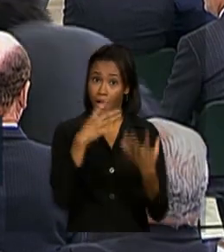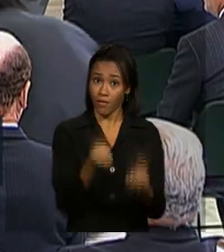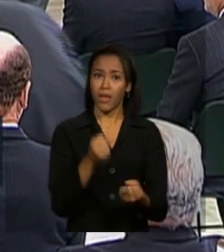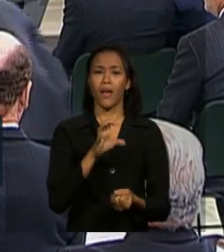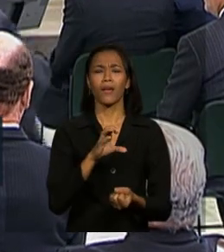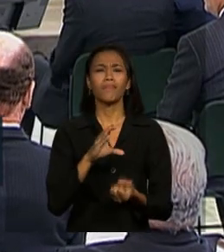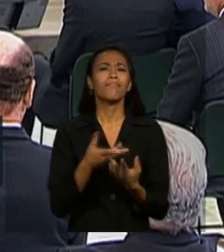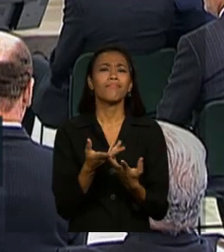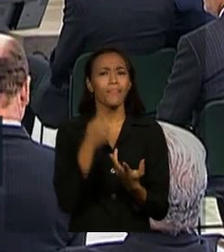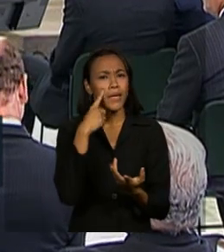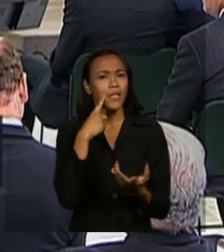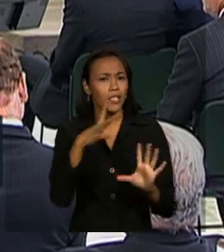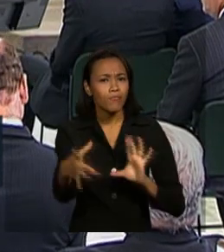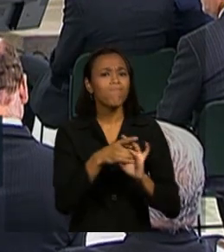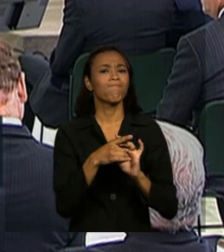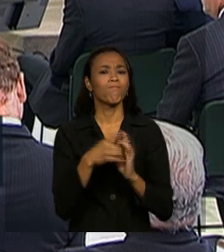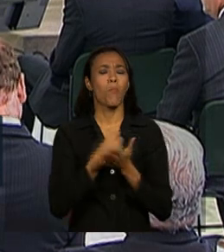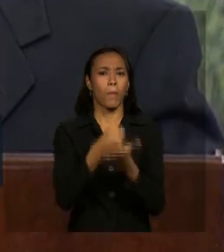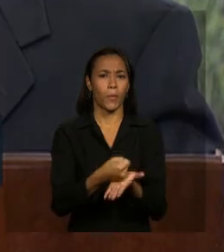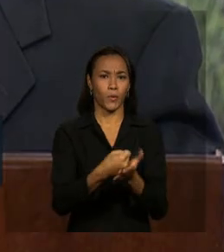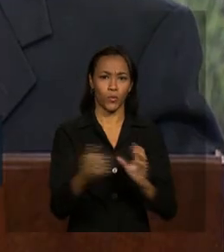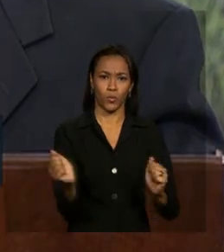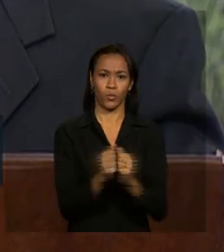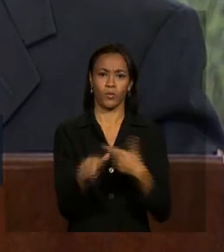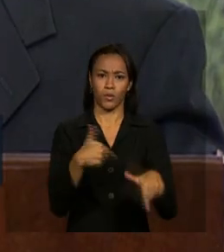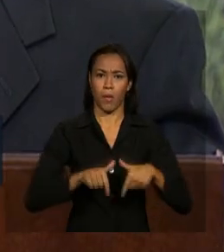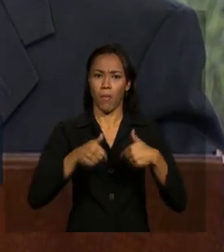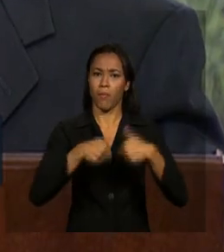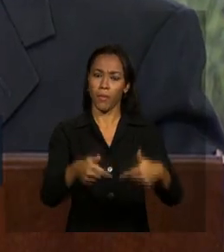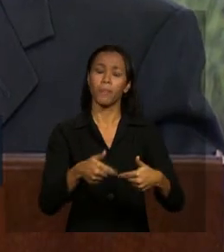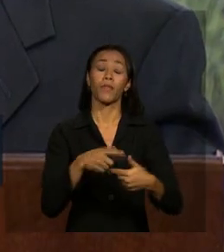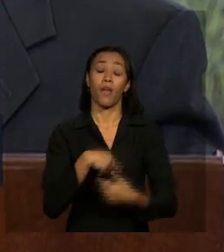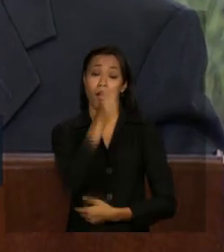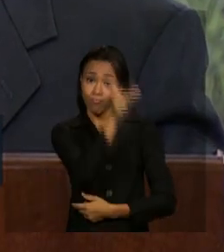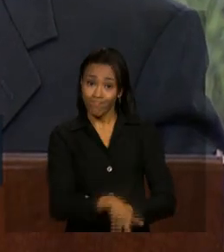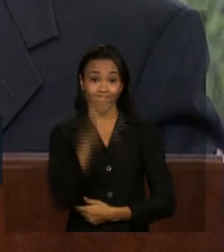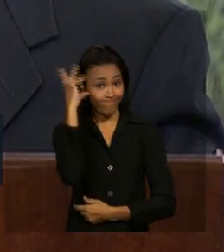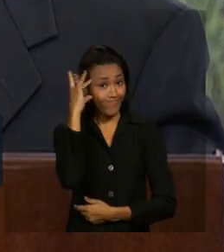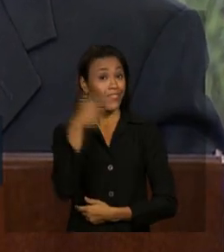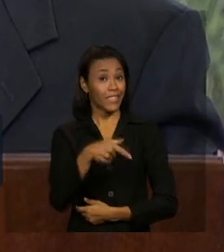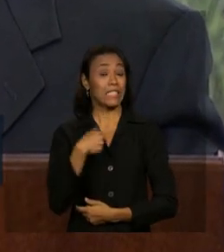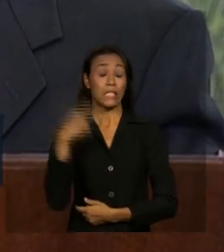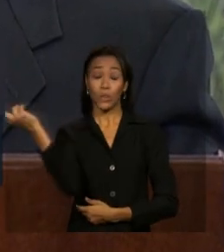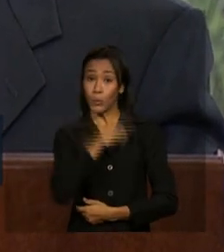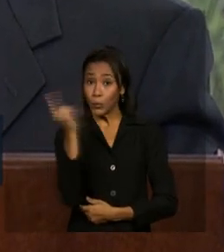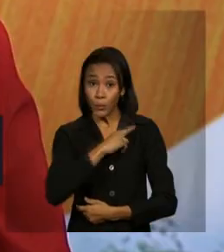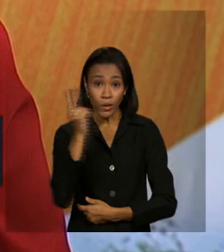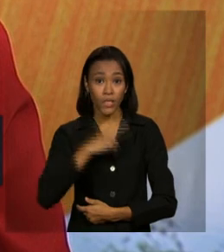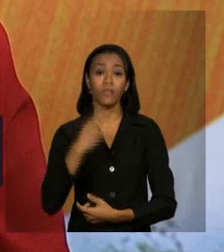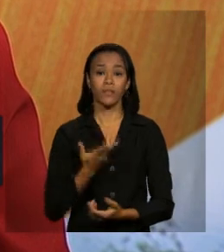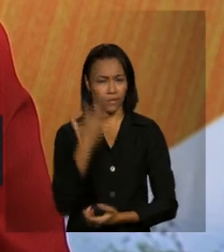que nós estamos pronto e a senhora tem a noção da urgência